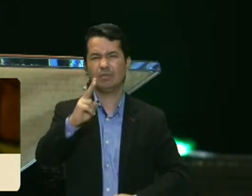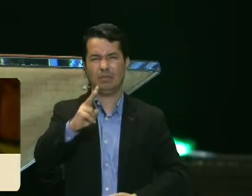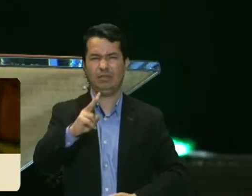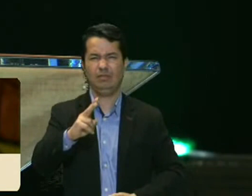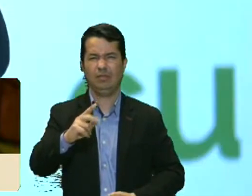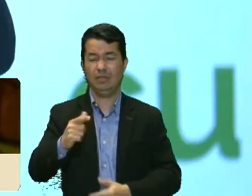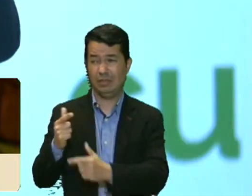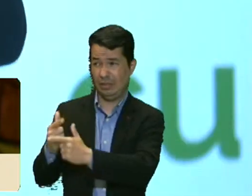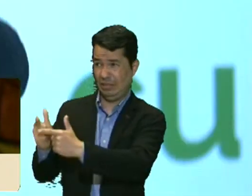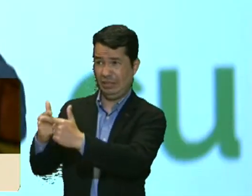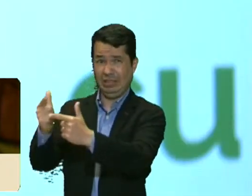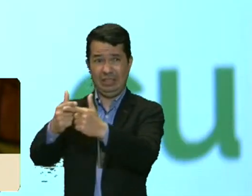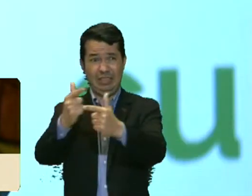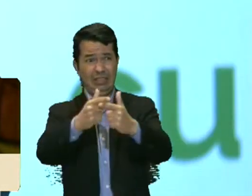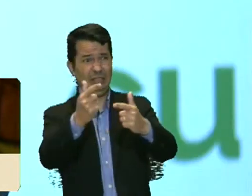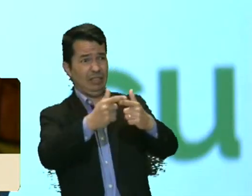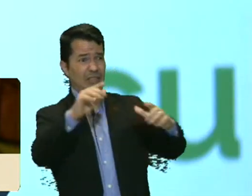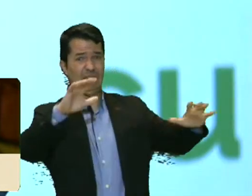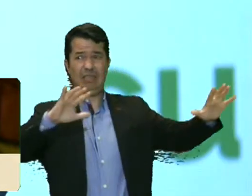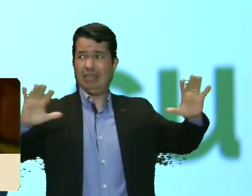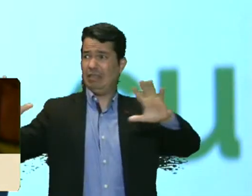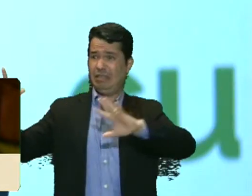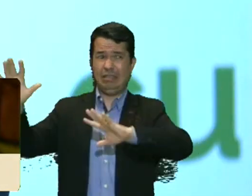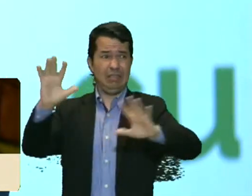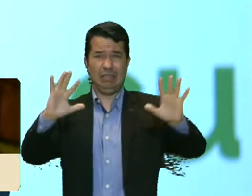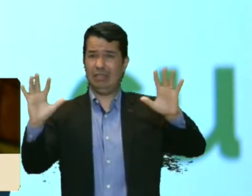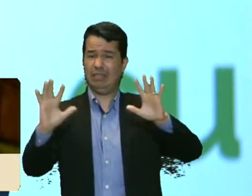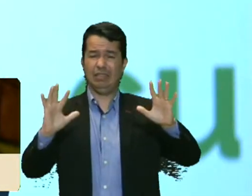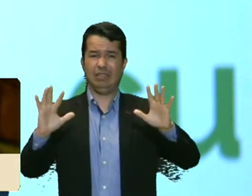Onde será que muitas vezes está o nosso foco?